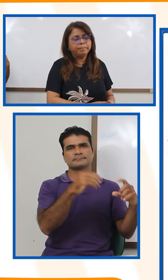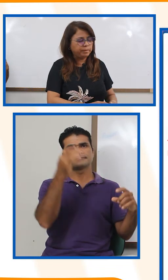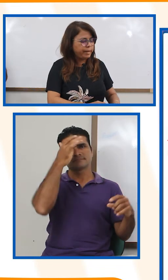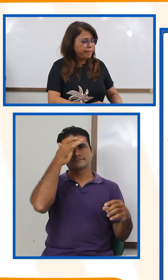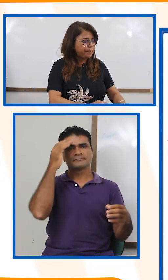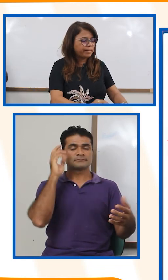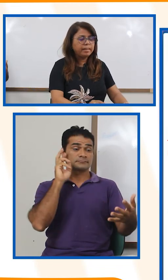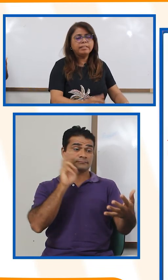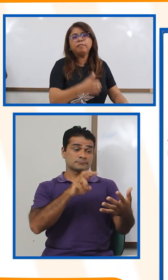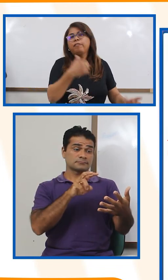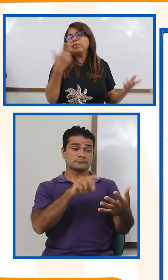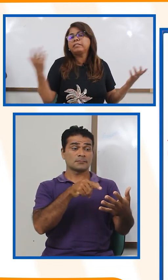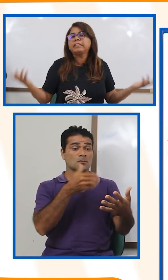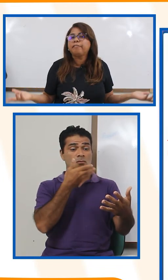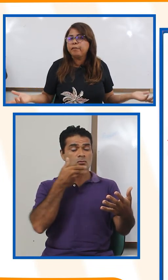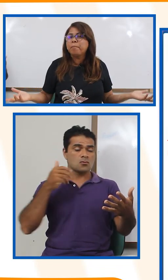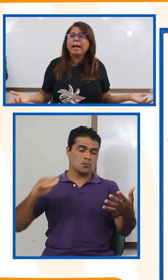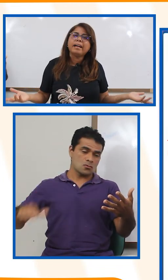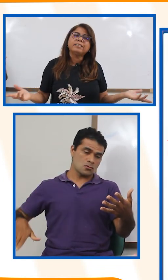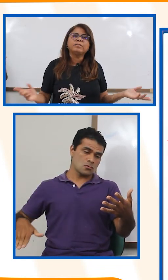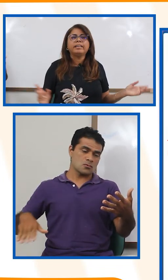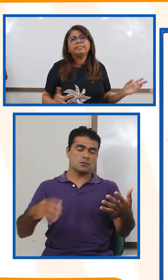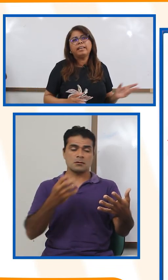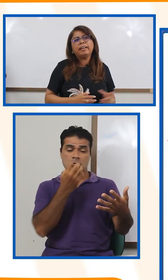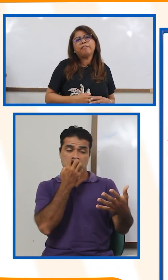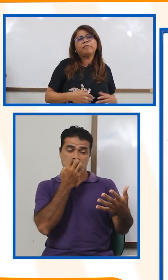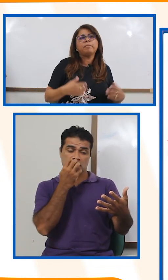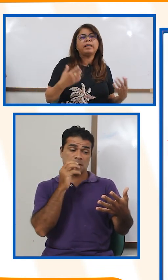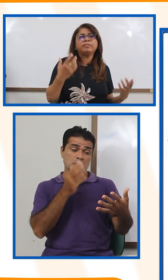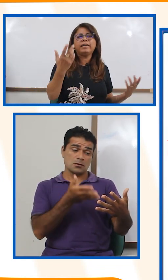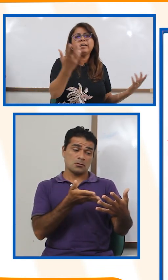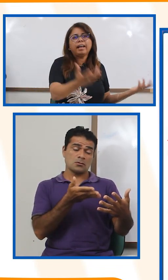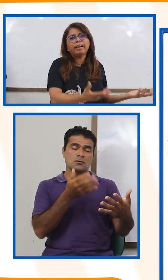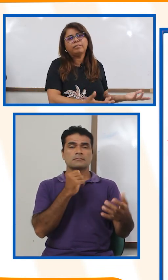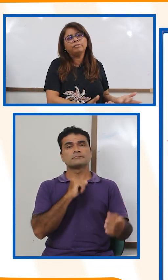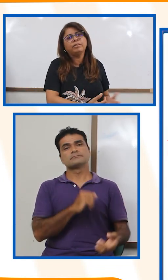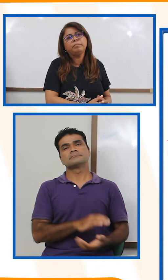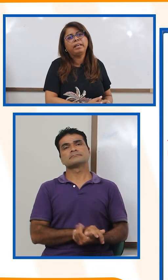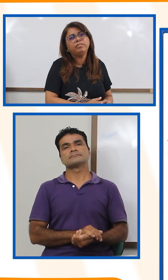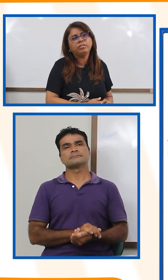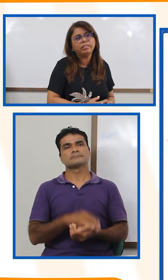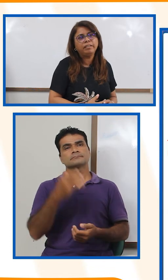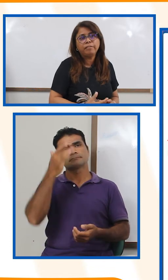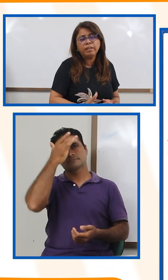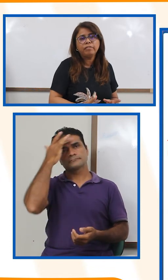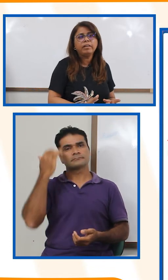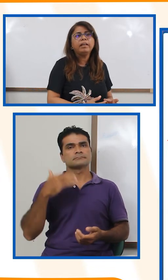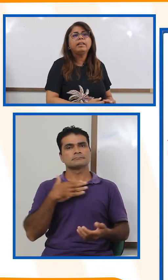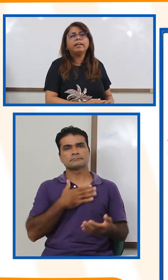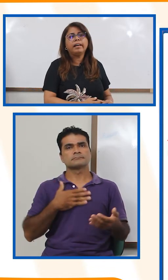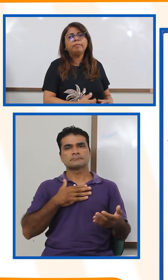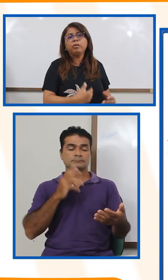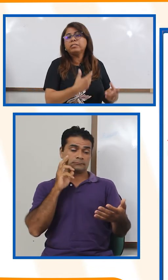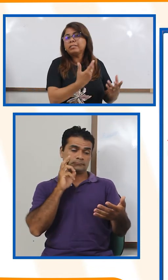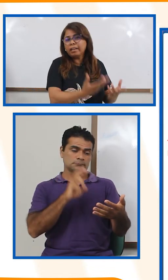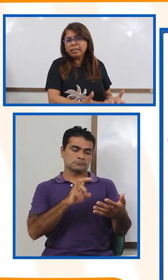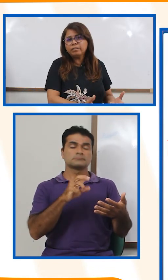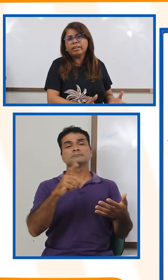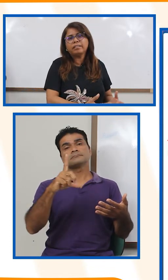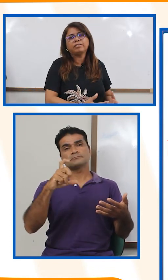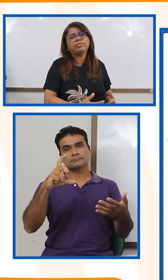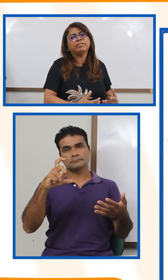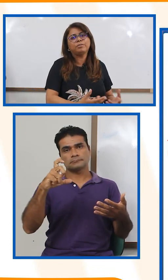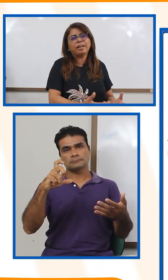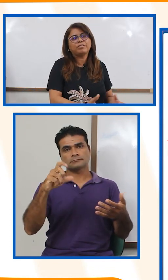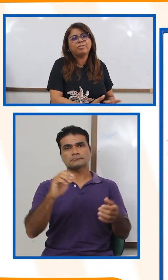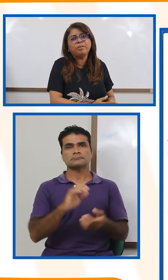cachorro, não é? E se fosse filmado, né, seria filmado ele lá no ambiente onde ele vive, né, mostrando